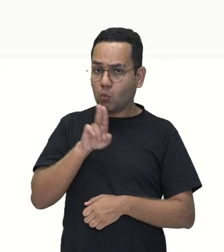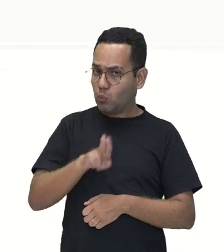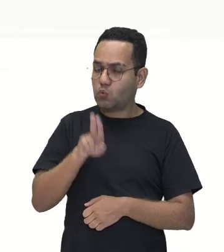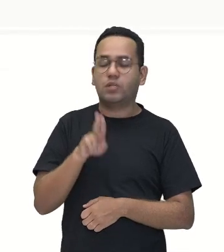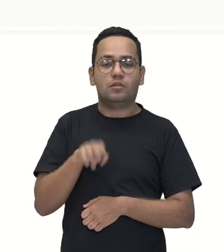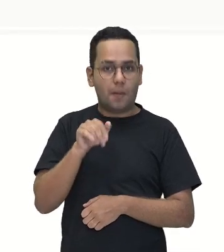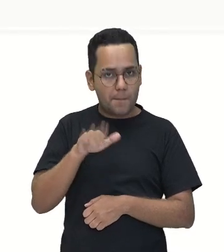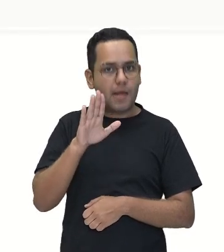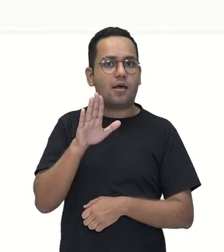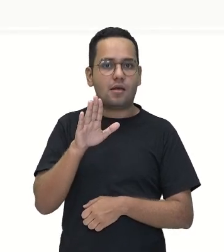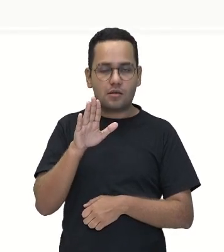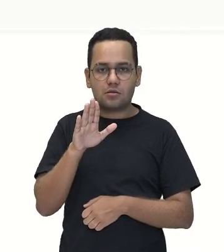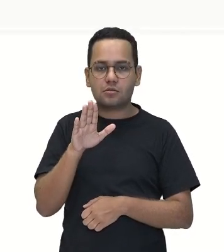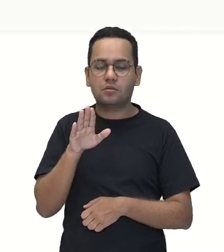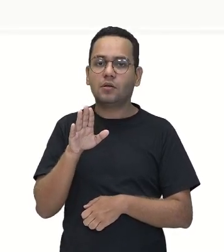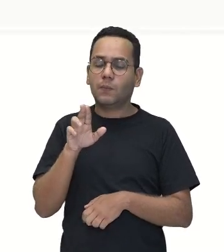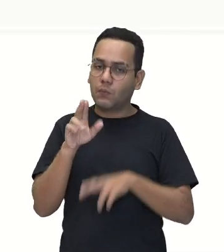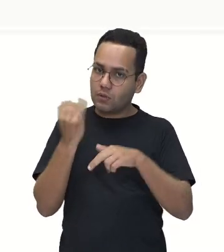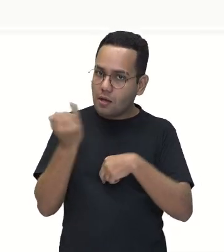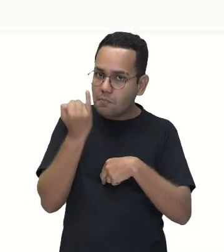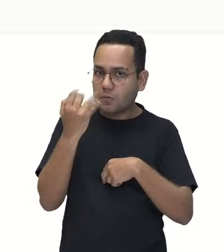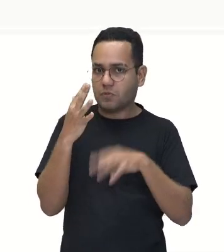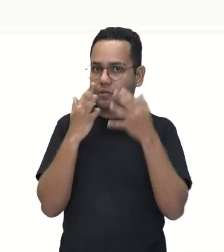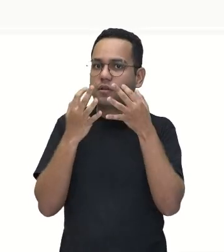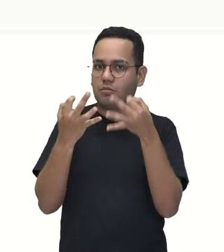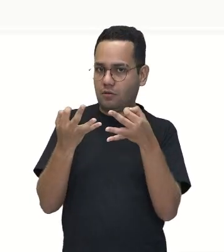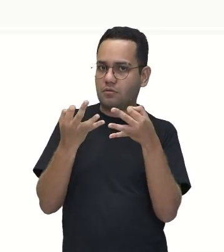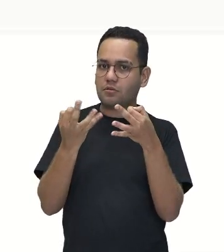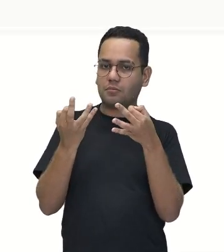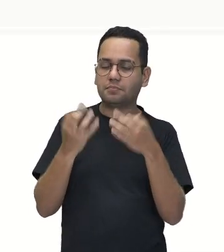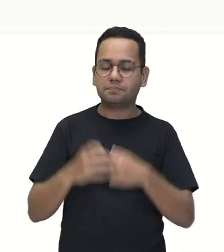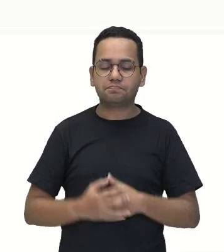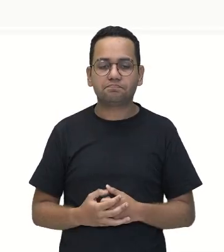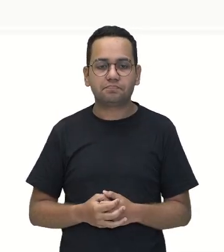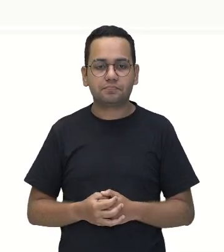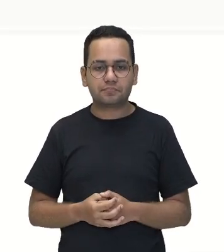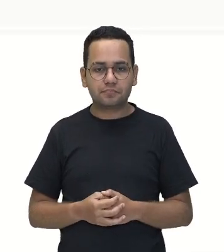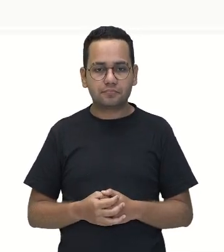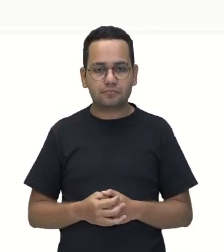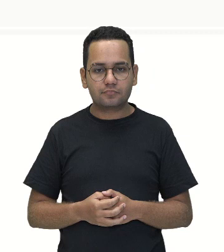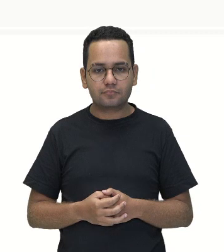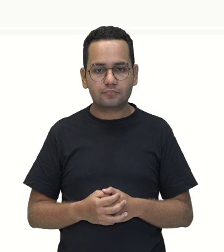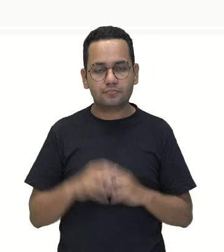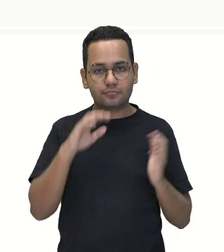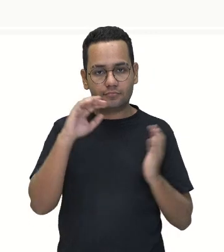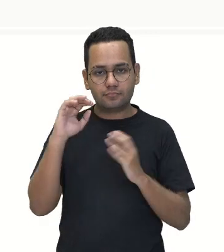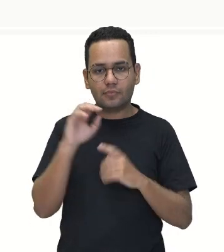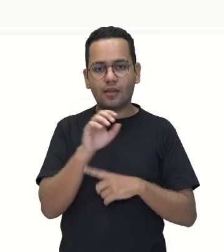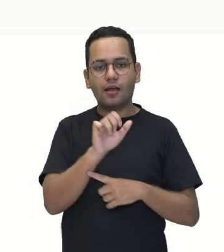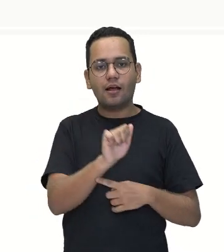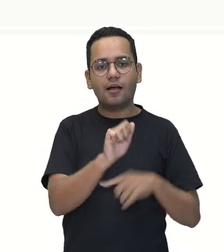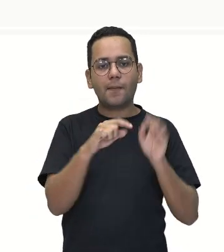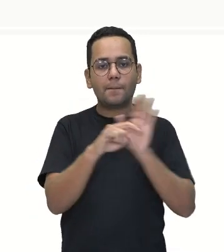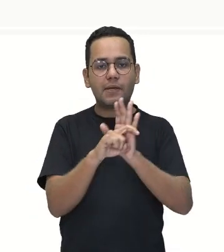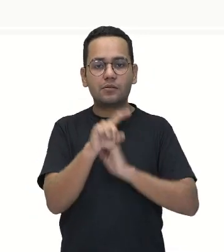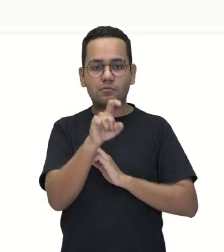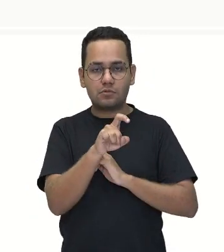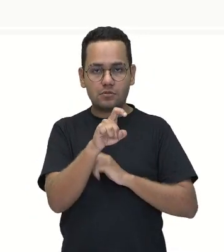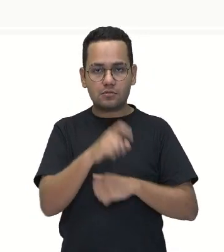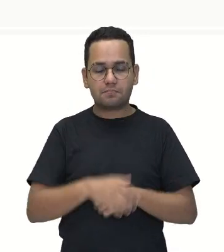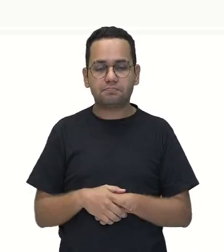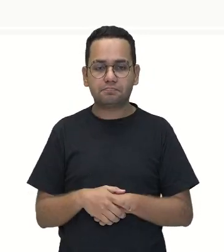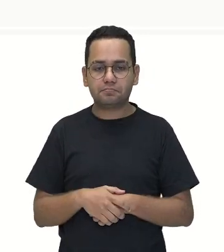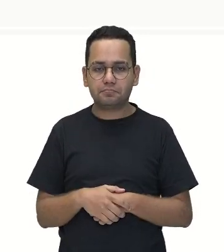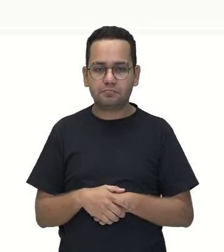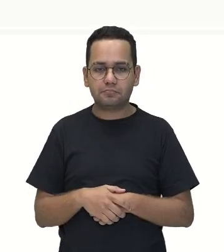acompanhar e entender essa propriedade aqui veja eu tenho a elevado a-x como é que